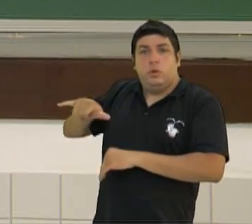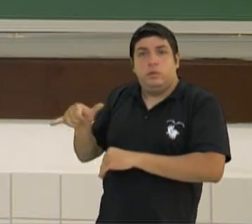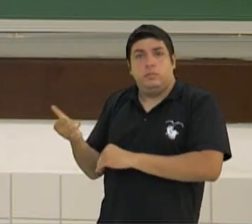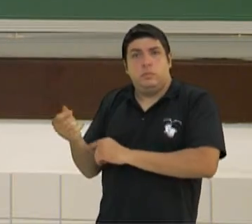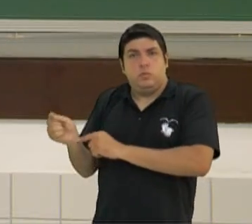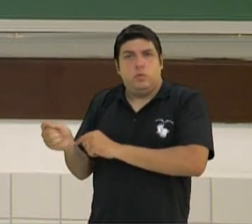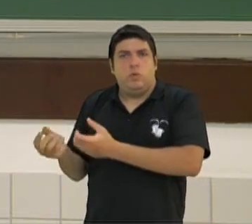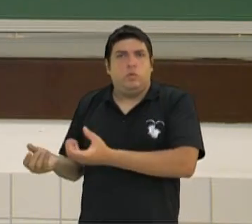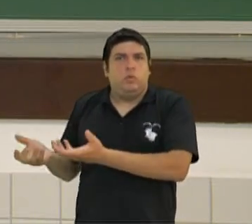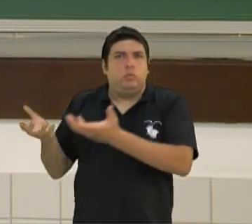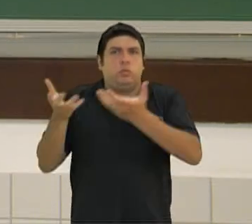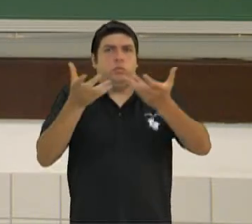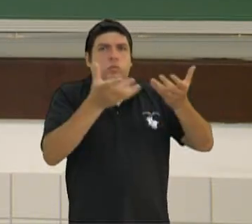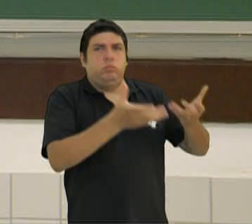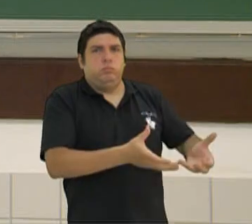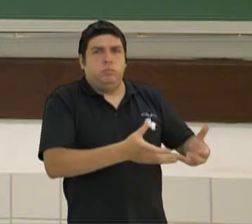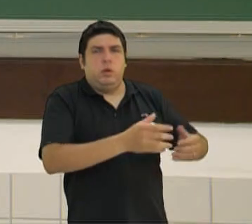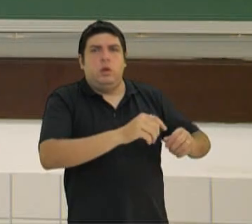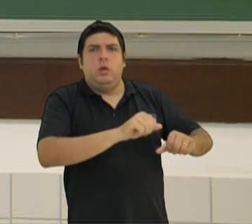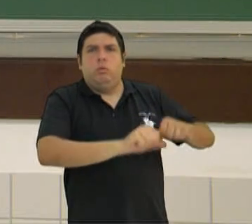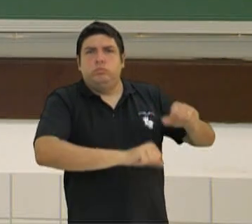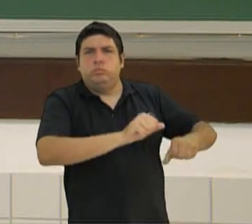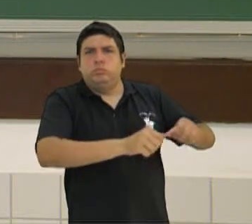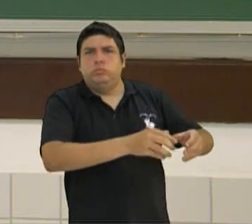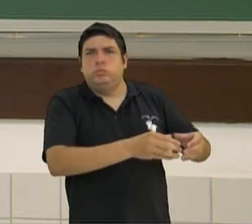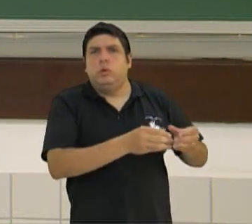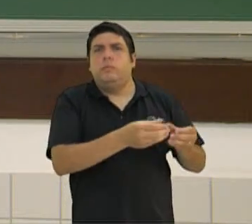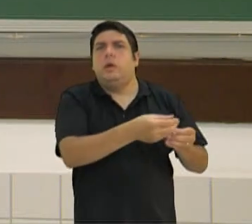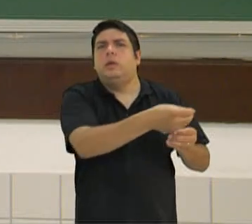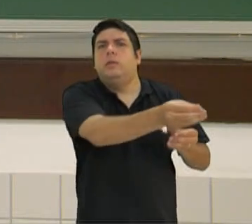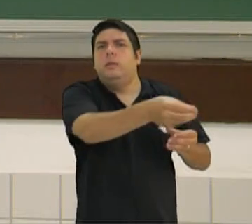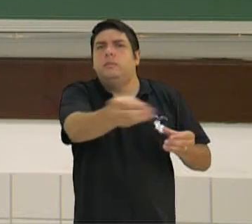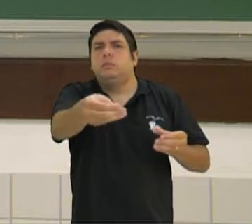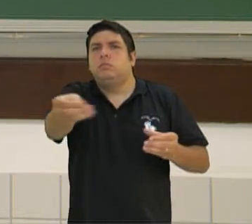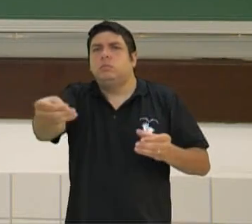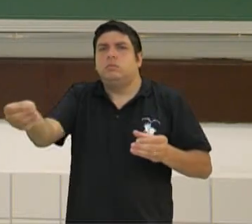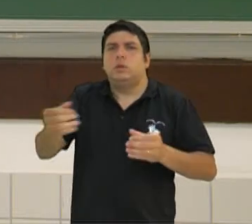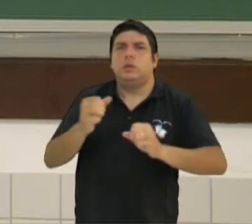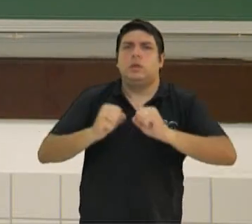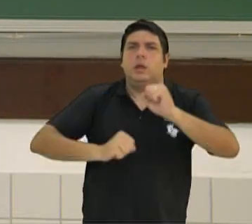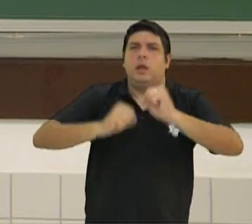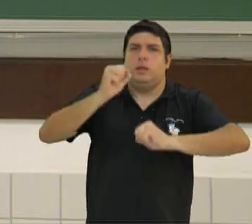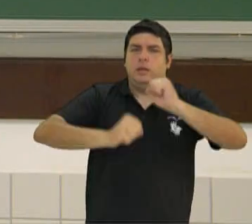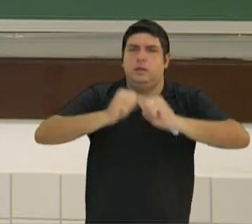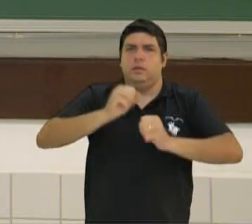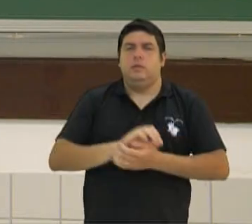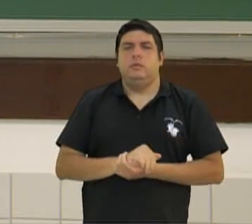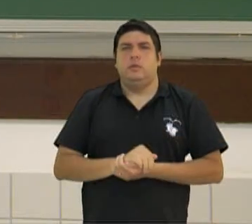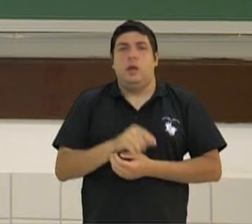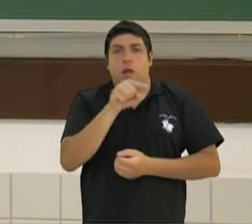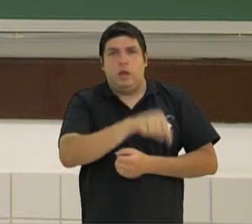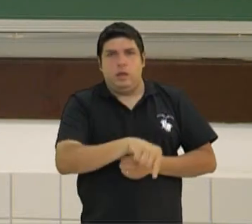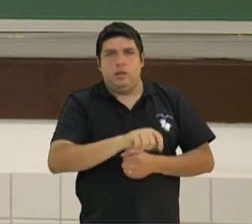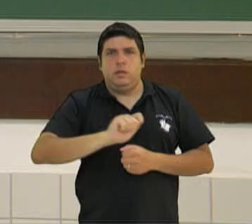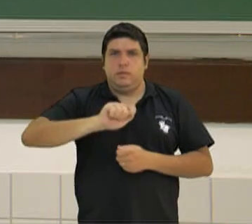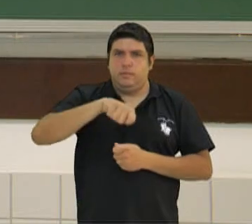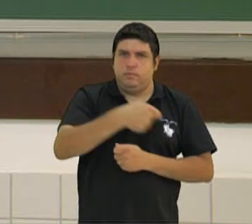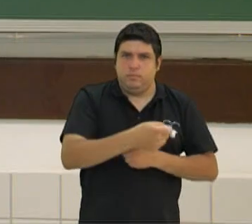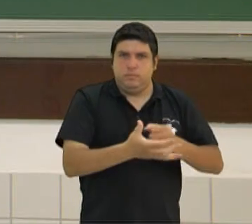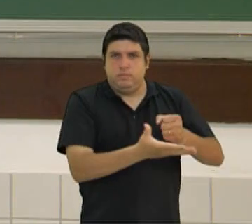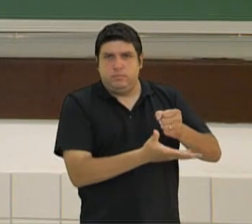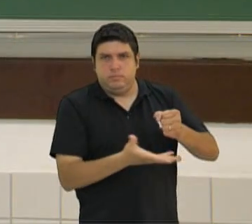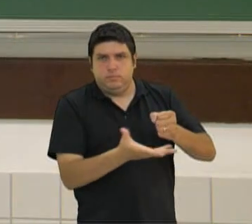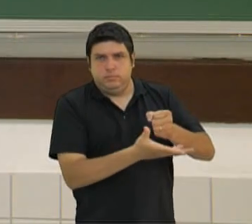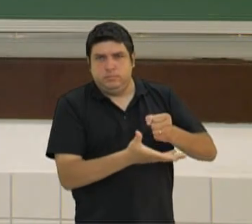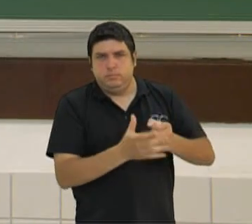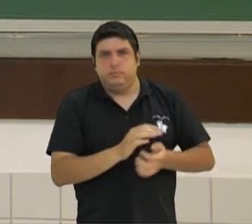transformar eles e vão encaminhar isso para outras indústrias utilizarem também. Por isso são chamadas indústrias de base, certo? Ou de